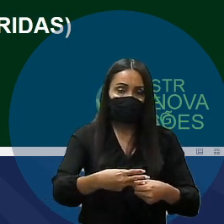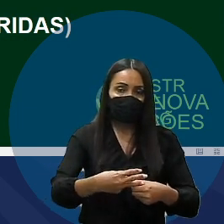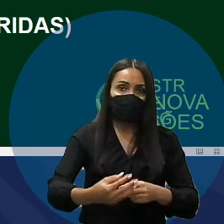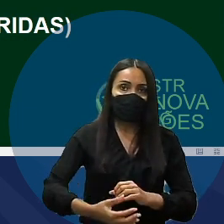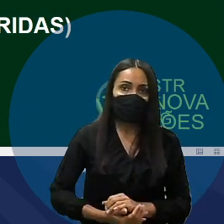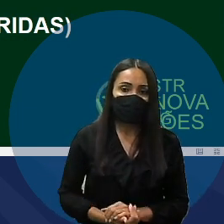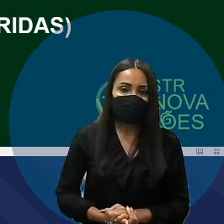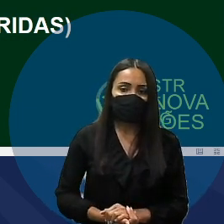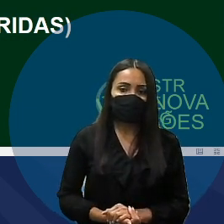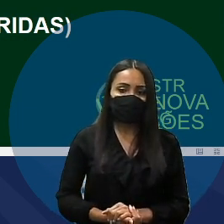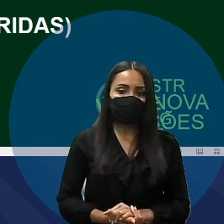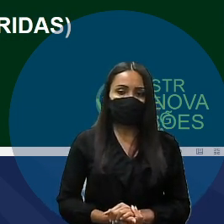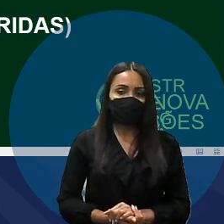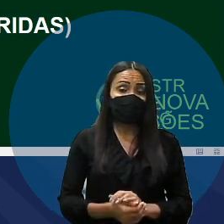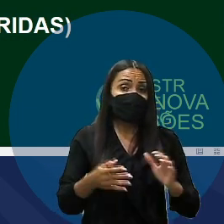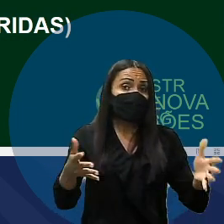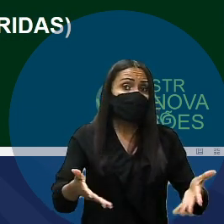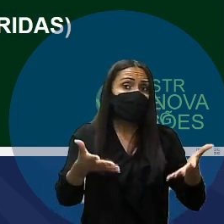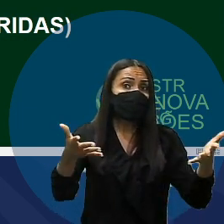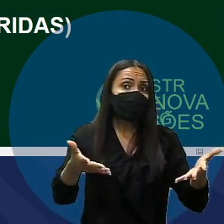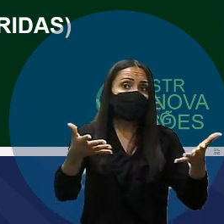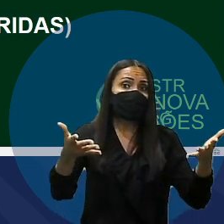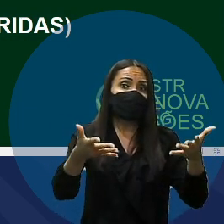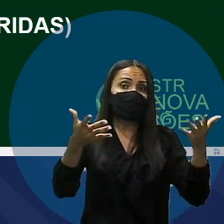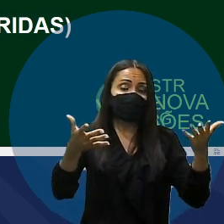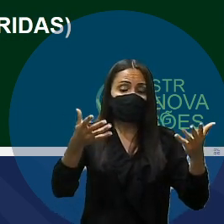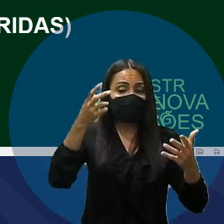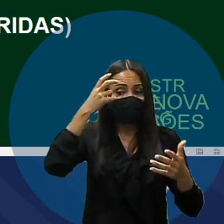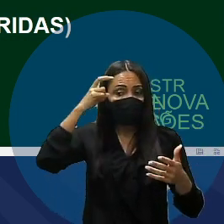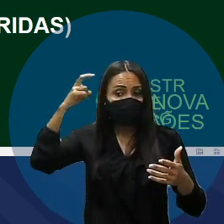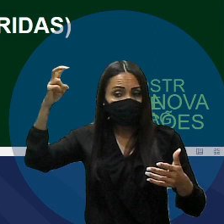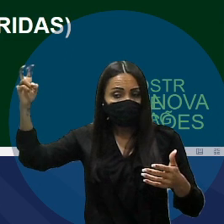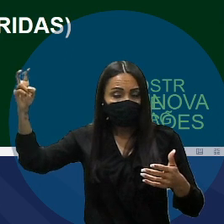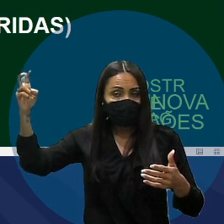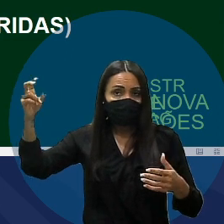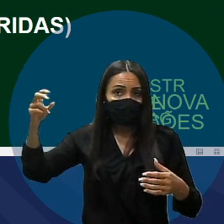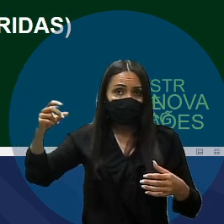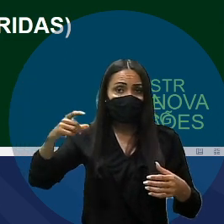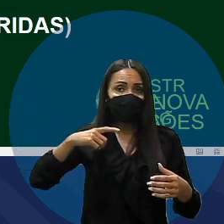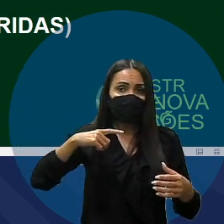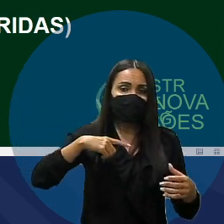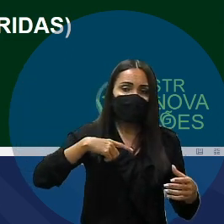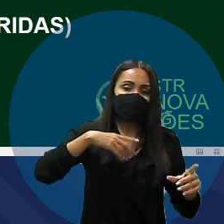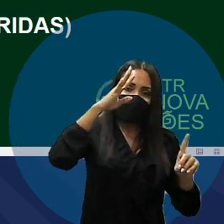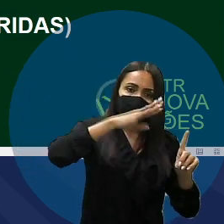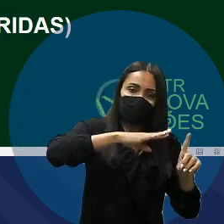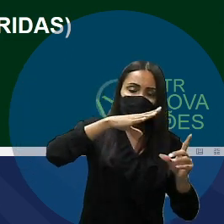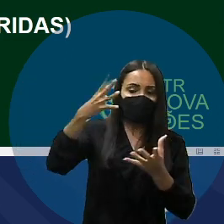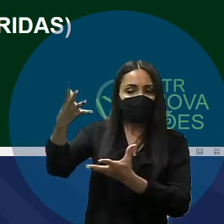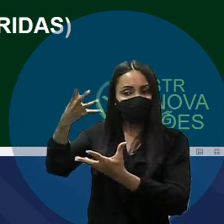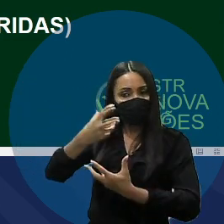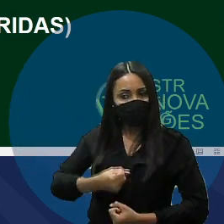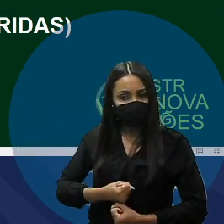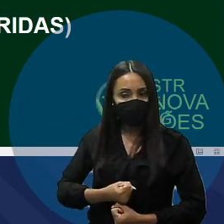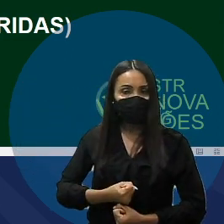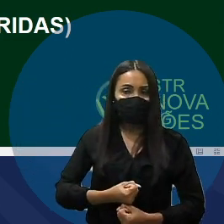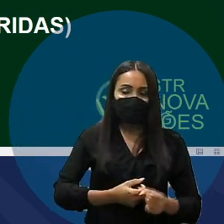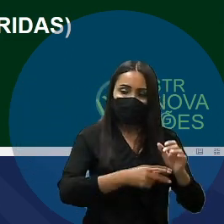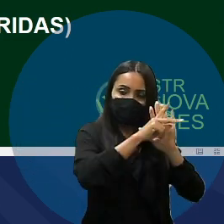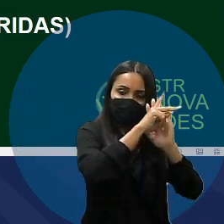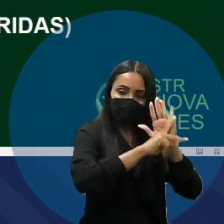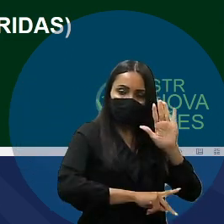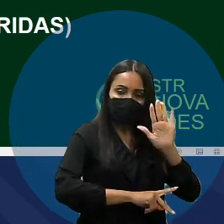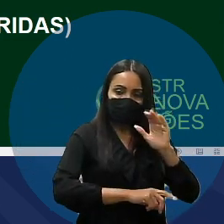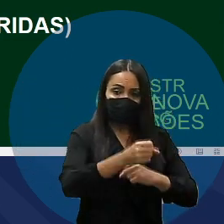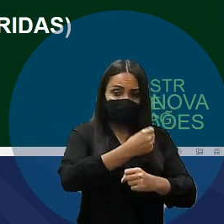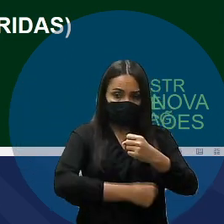com incentivo do Funcultura. E a gente teve a honra de receber esse projeto ano